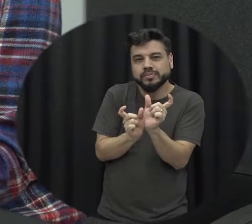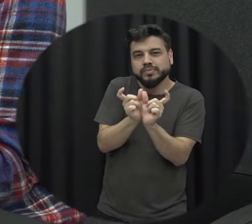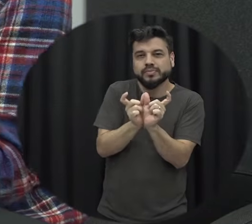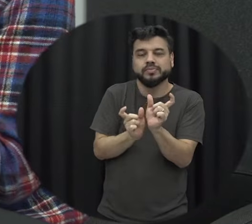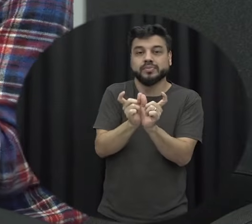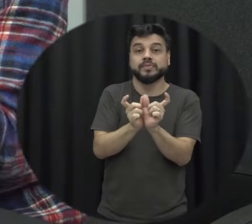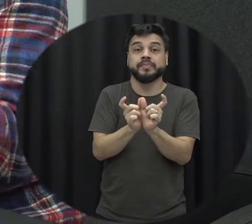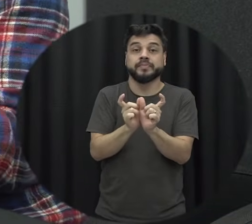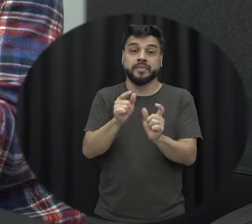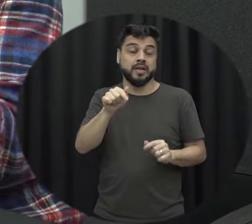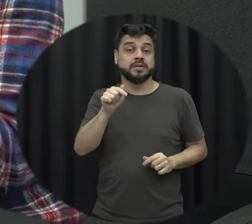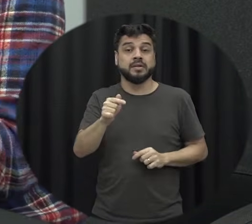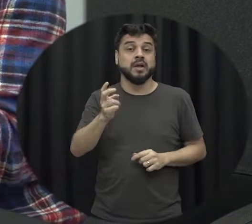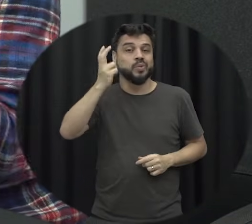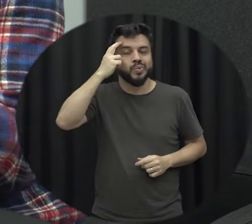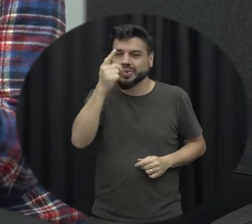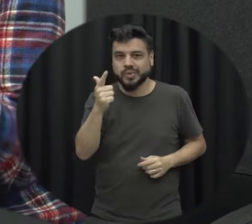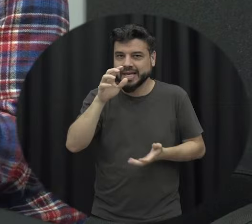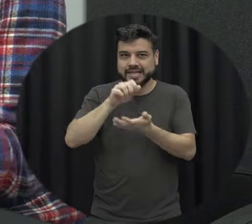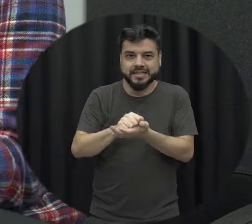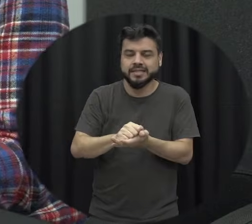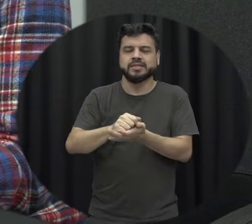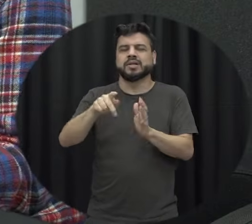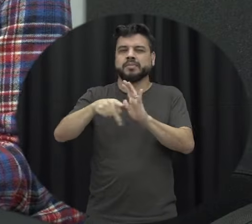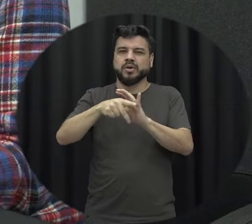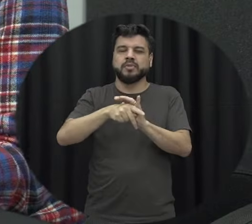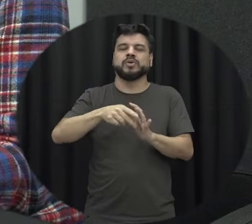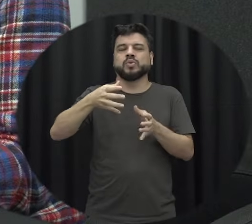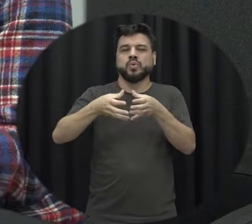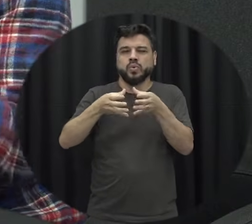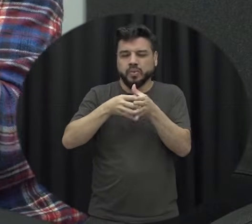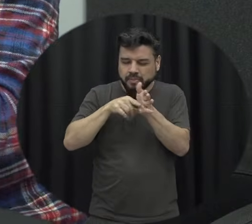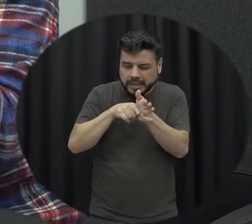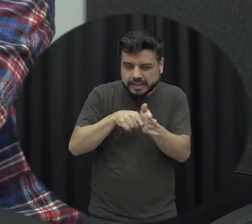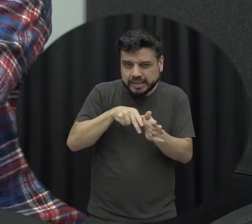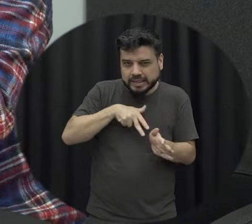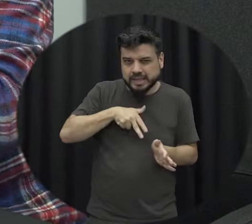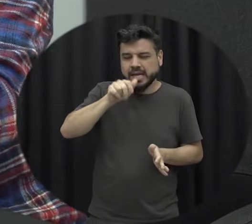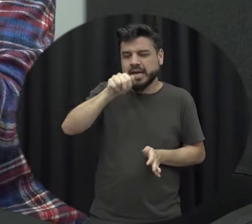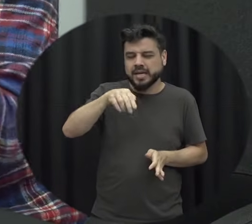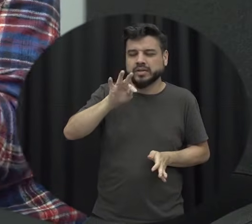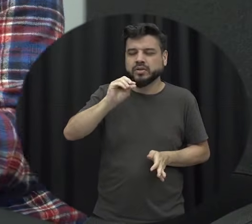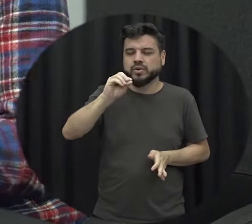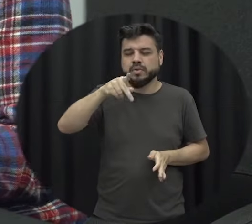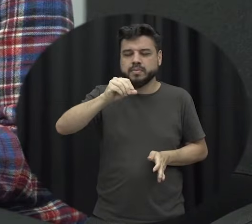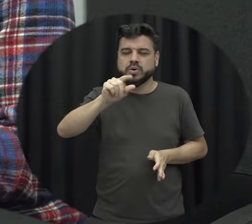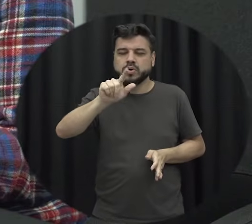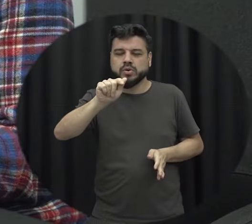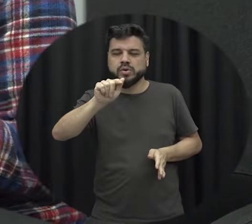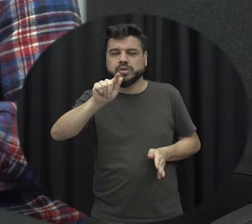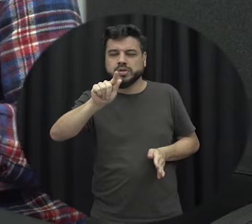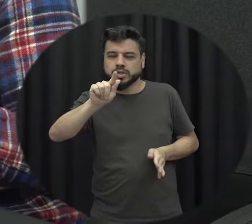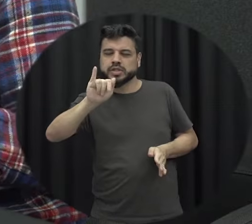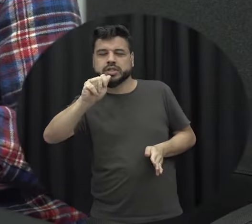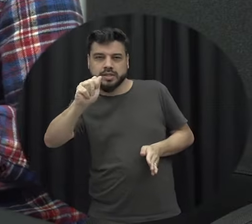tem registro, né, que os antropólogos estão já há algumas décadas fazendo o estudo